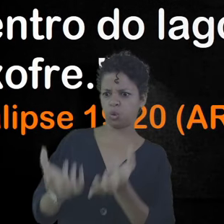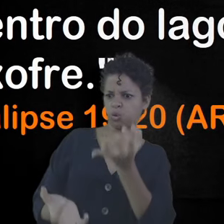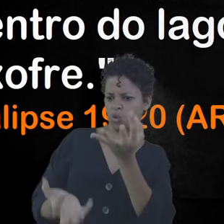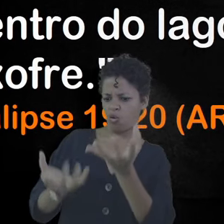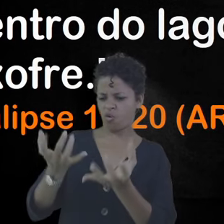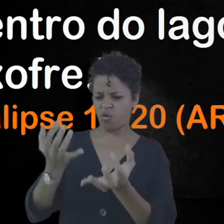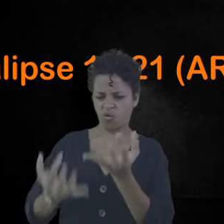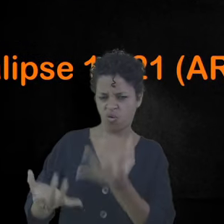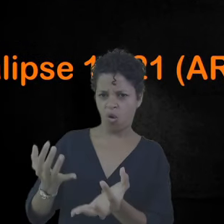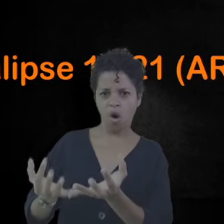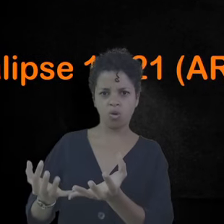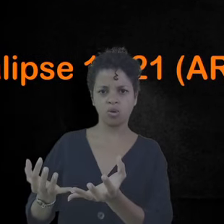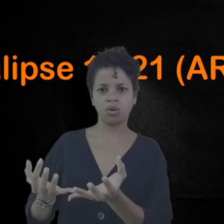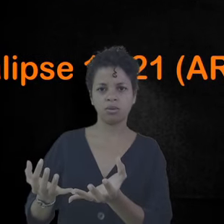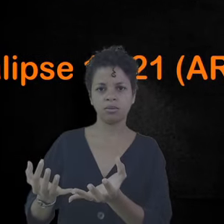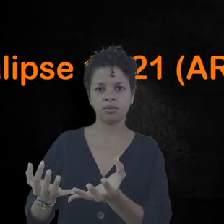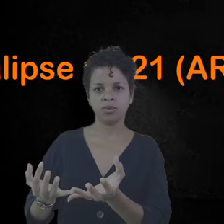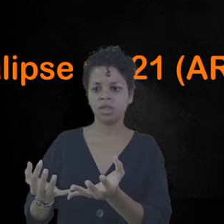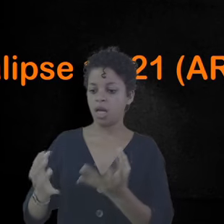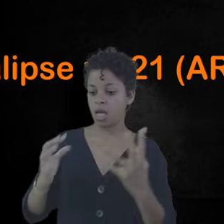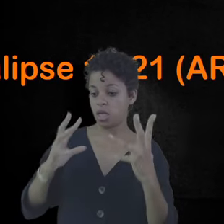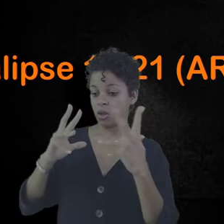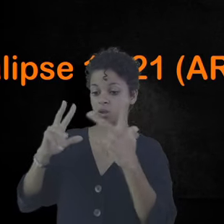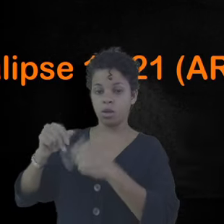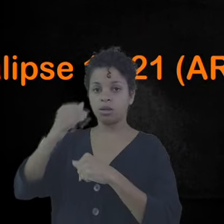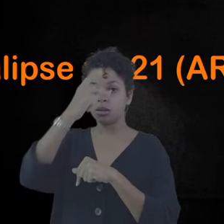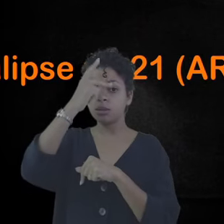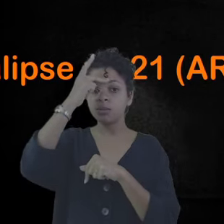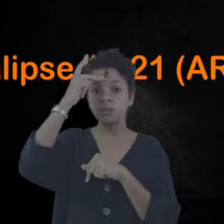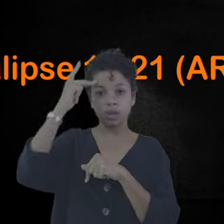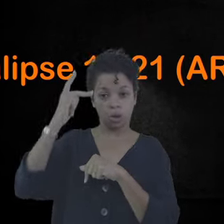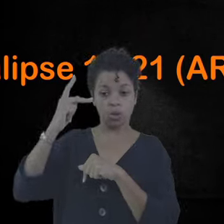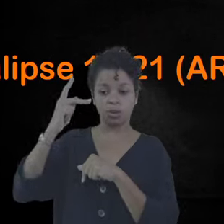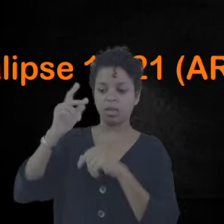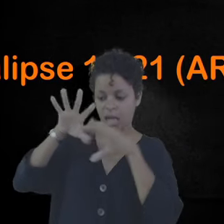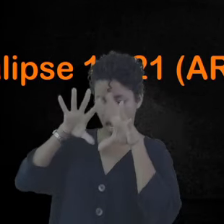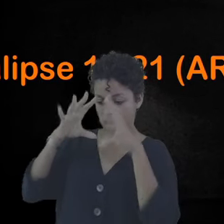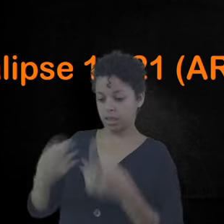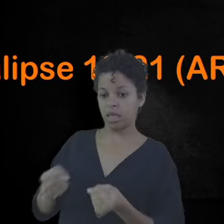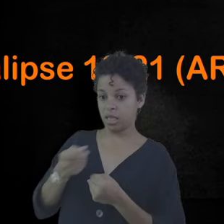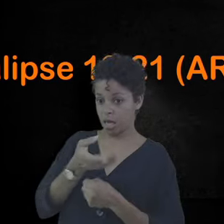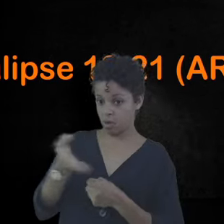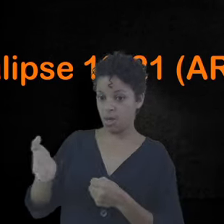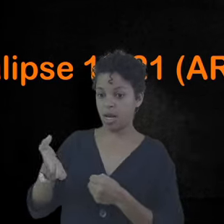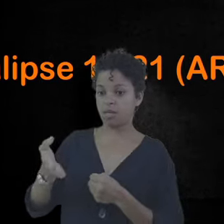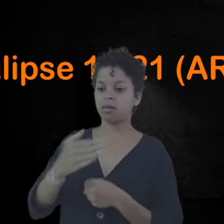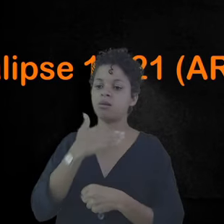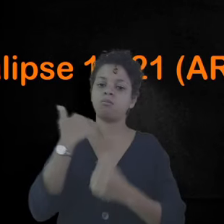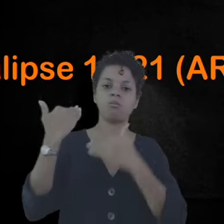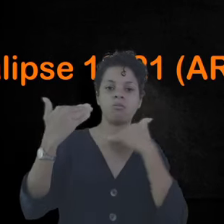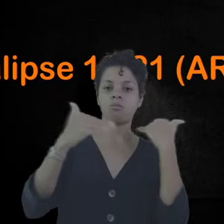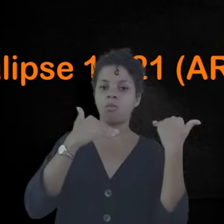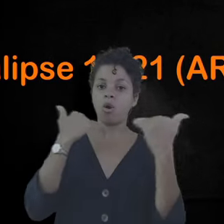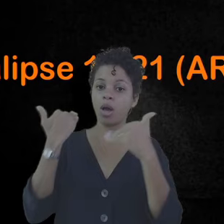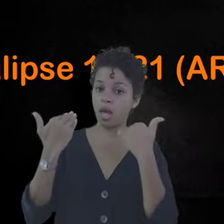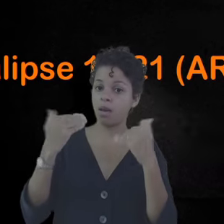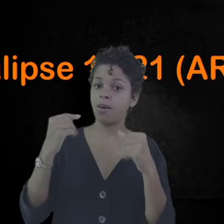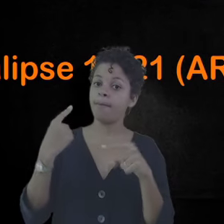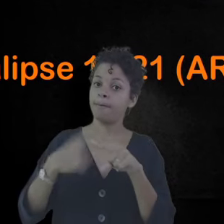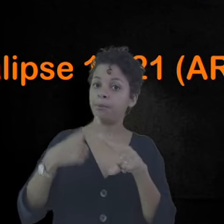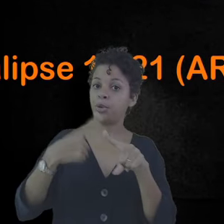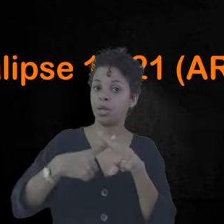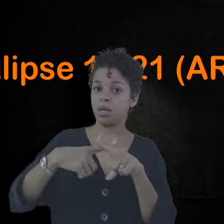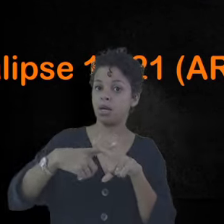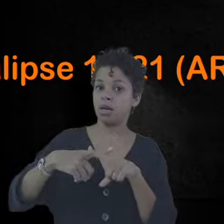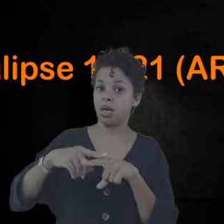que arde enxofre. E os restantes foram mortos com a espada que saía da boca daquele que estava montado no cavalo. E